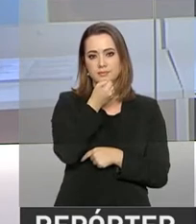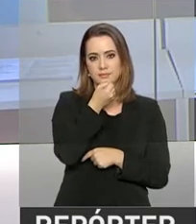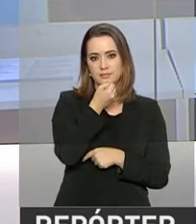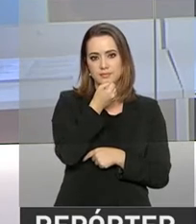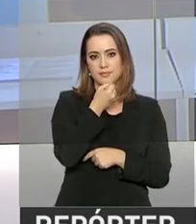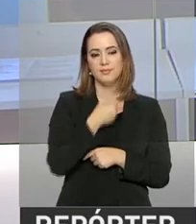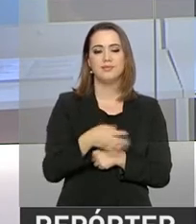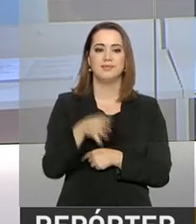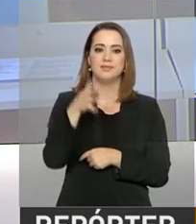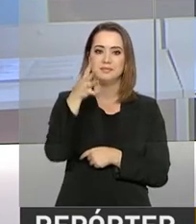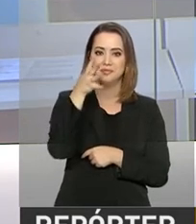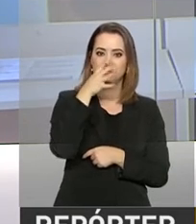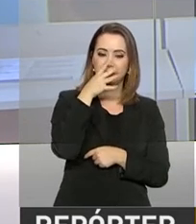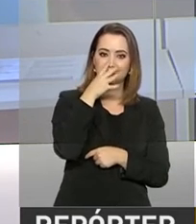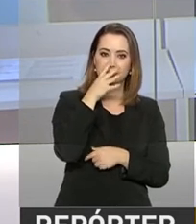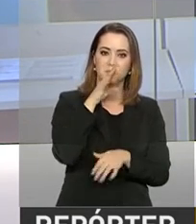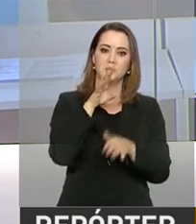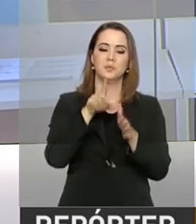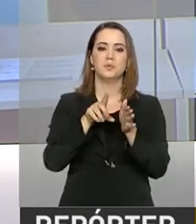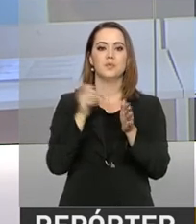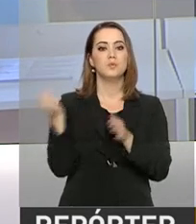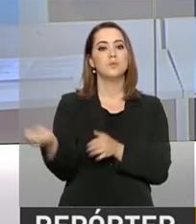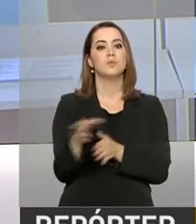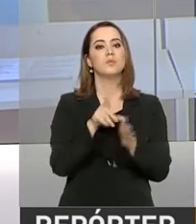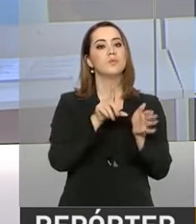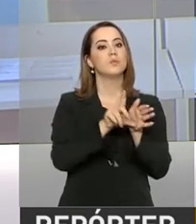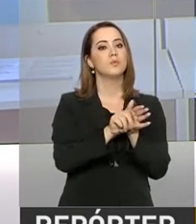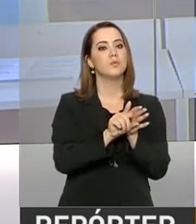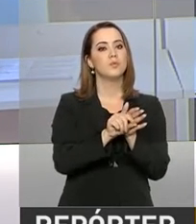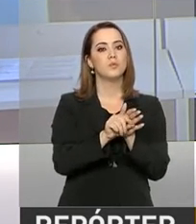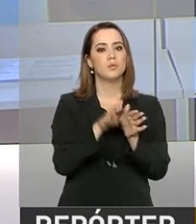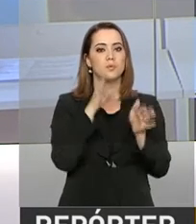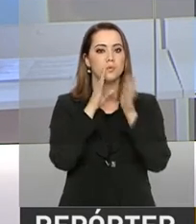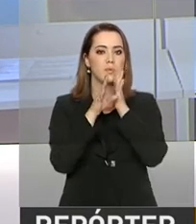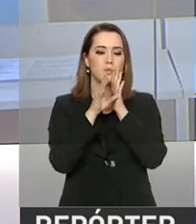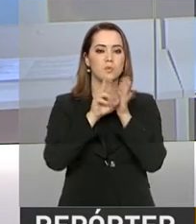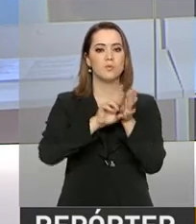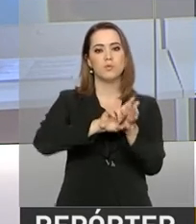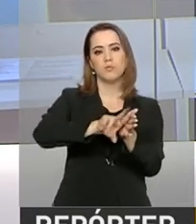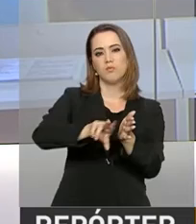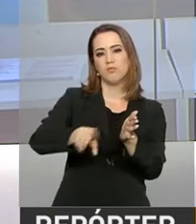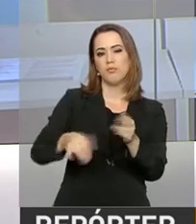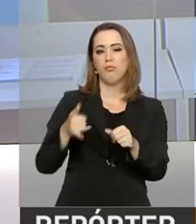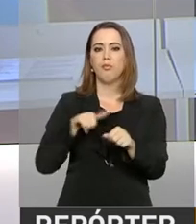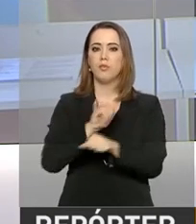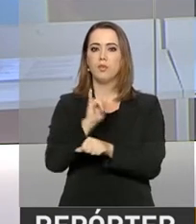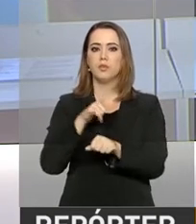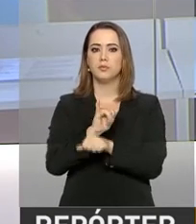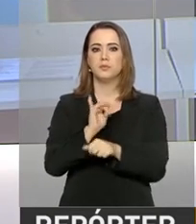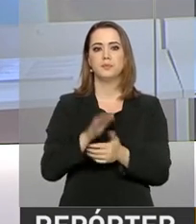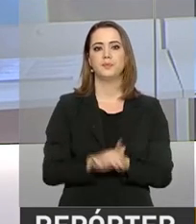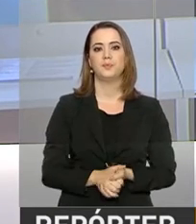do Repórter NBR. Acompanhe também as novidades em nossas redes sociais, no Twitter, no Facebook e